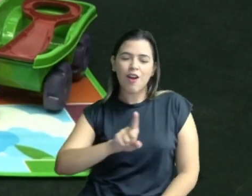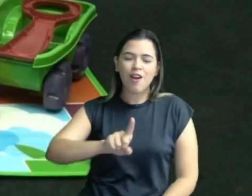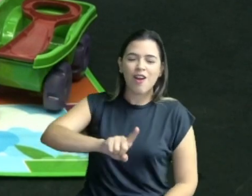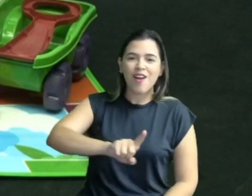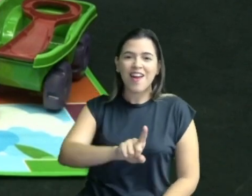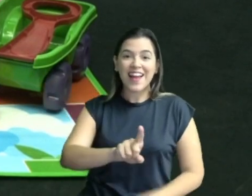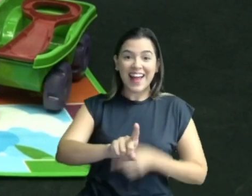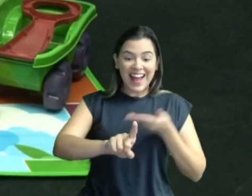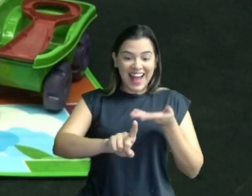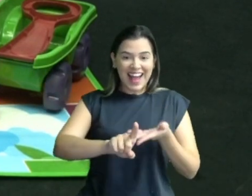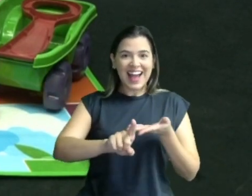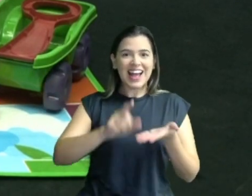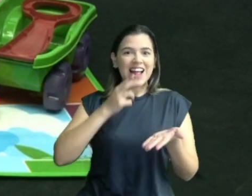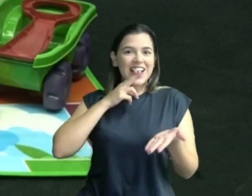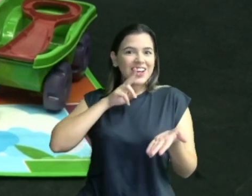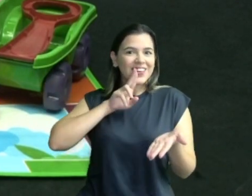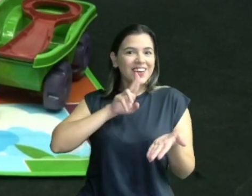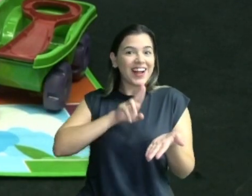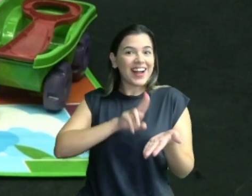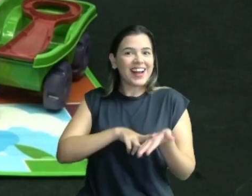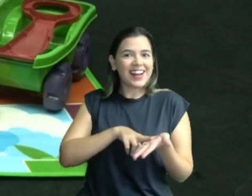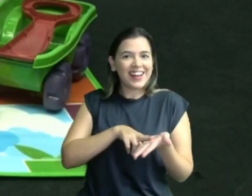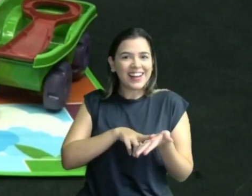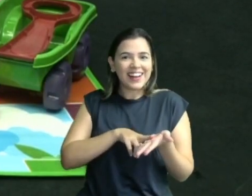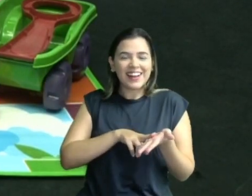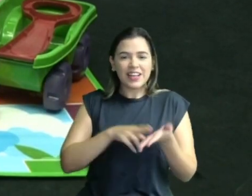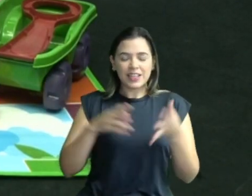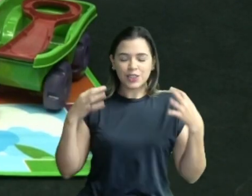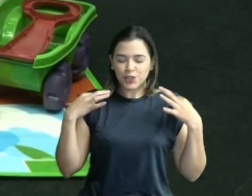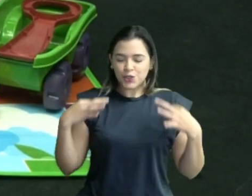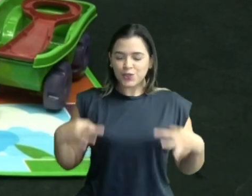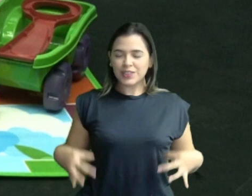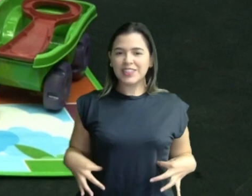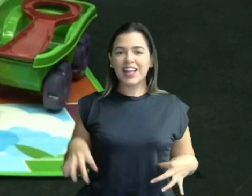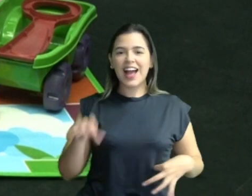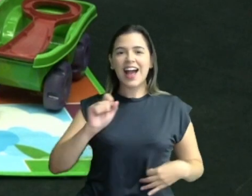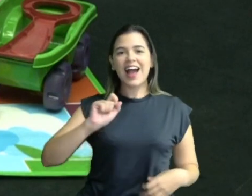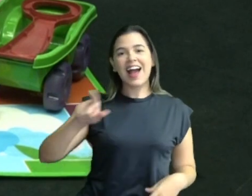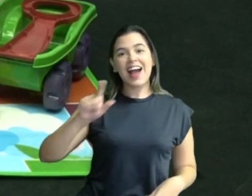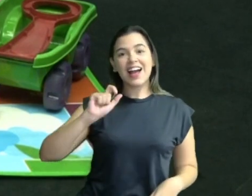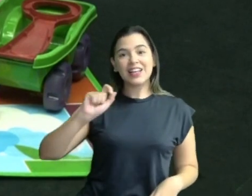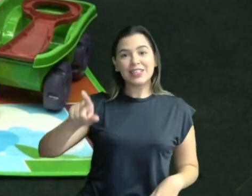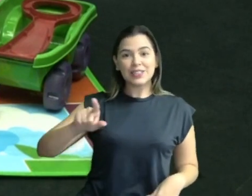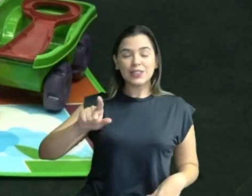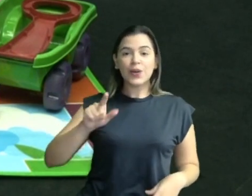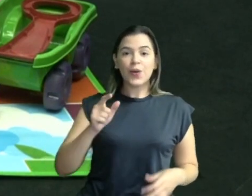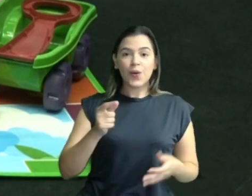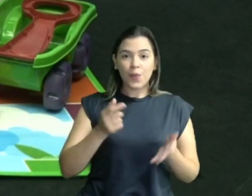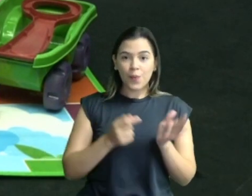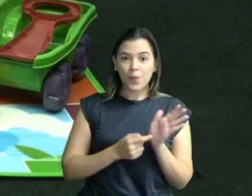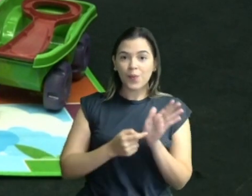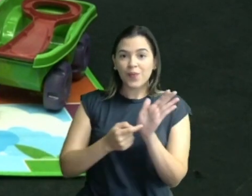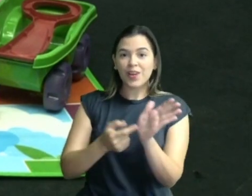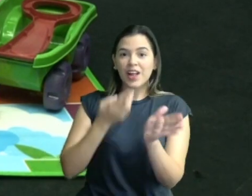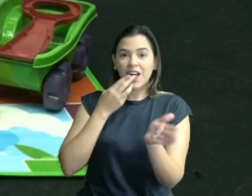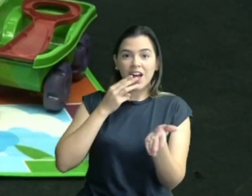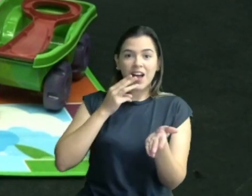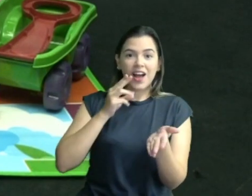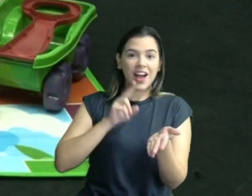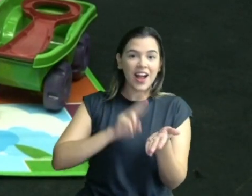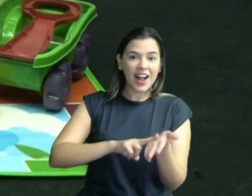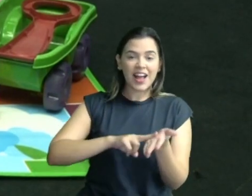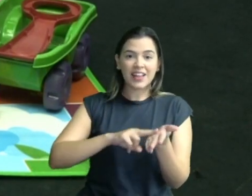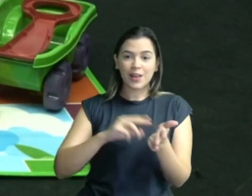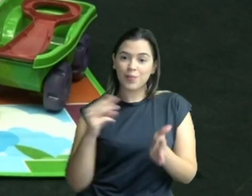é o carteiro da comarca em seu uniforme azul trazendo uma carta para os